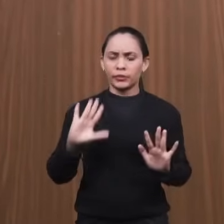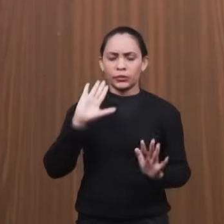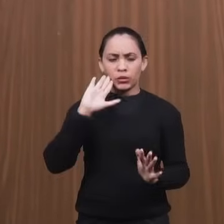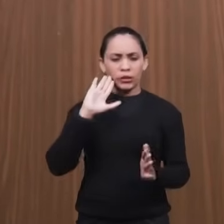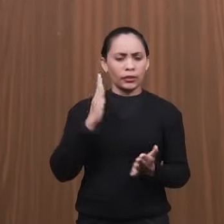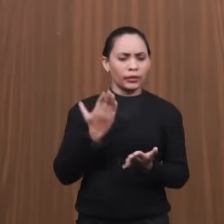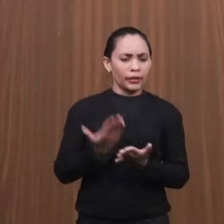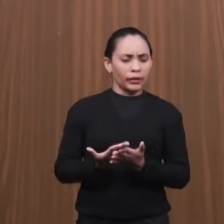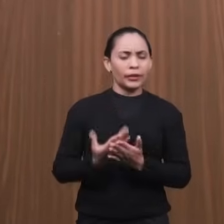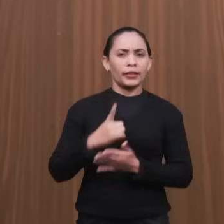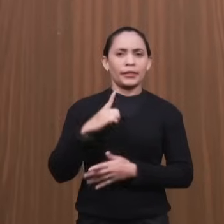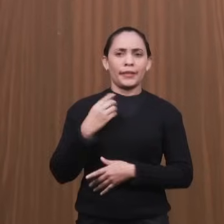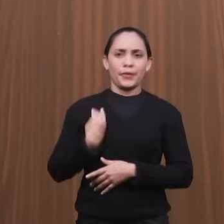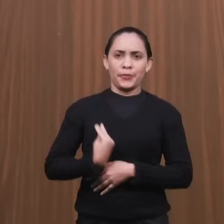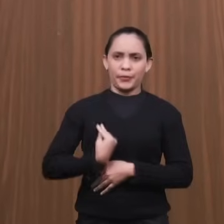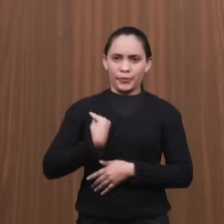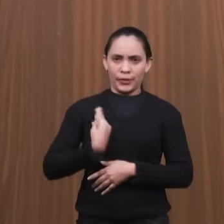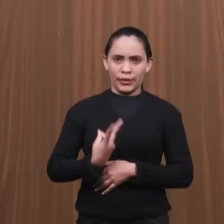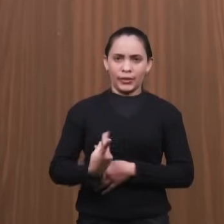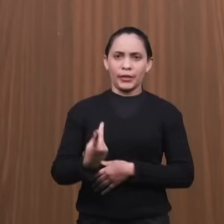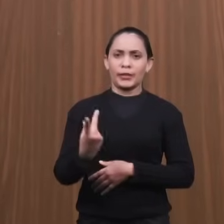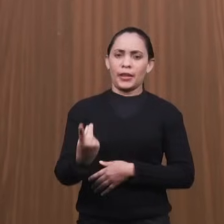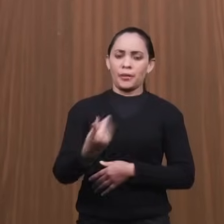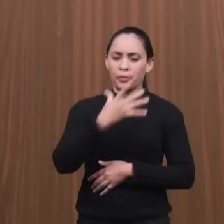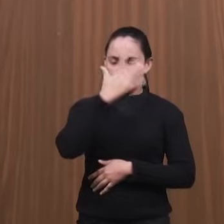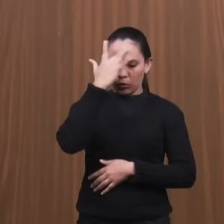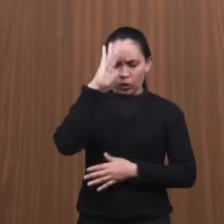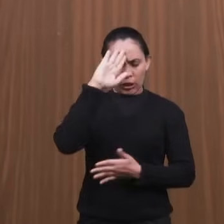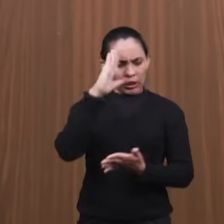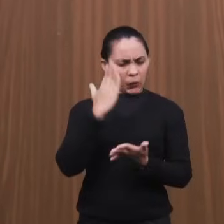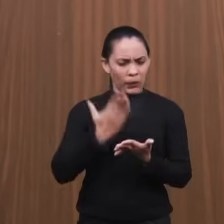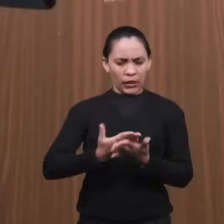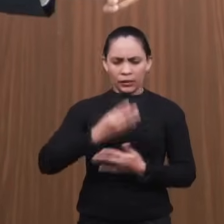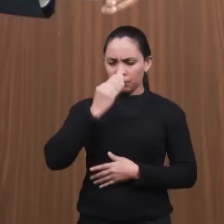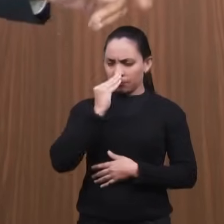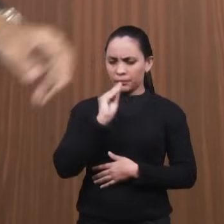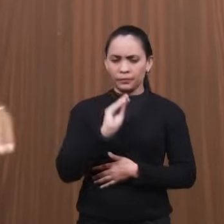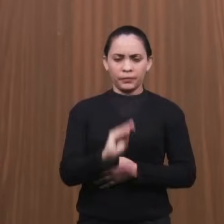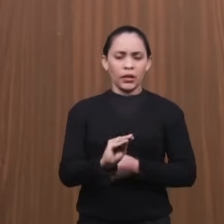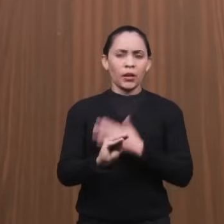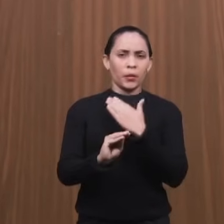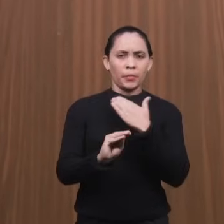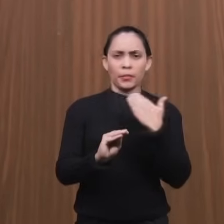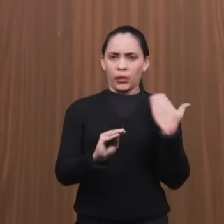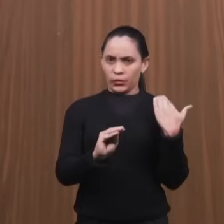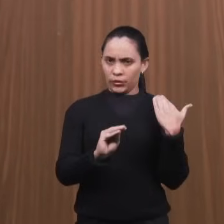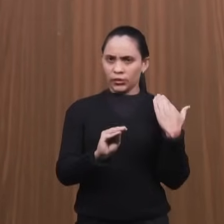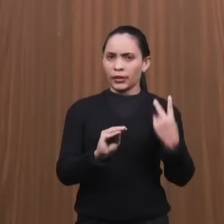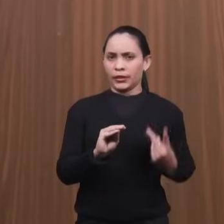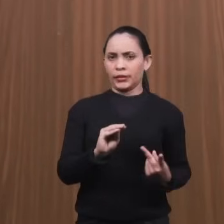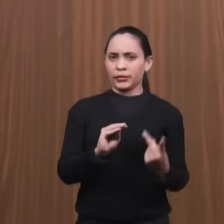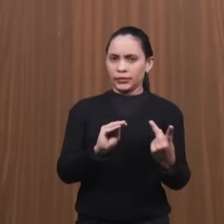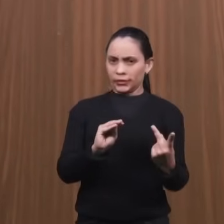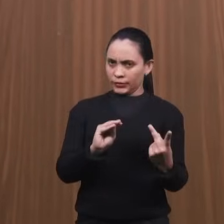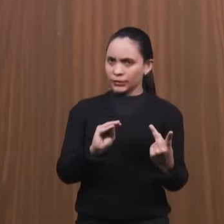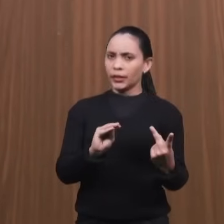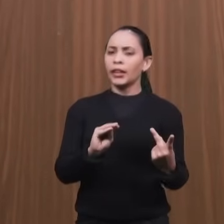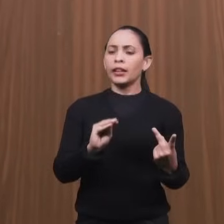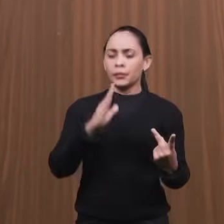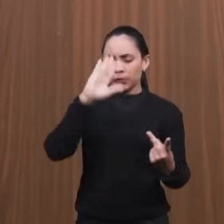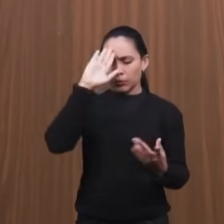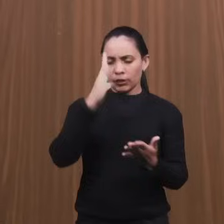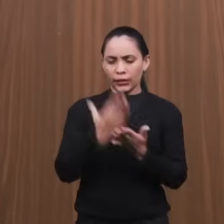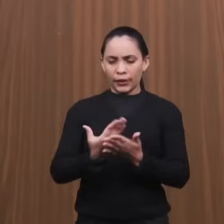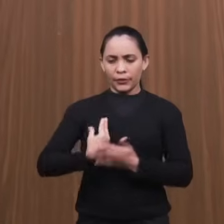crê, vida. Para aquele que não crê e rejeita, morte. Para aquele que crê, vida